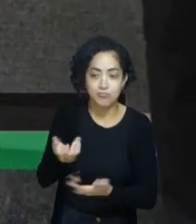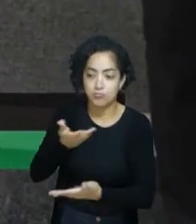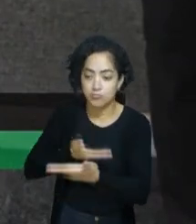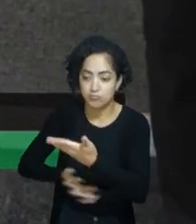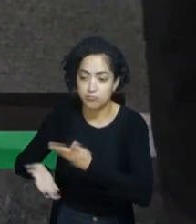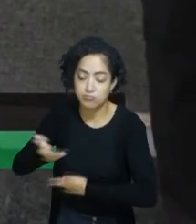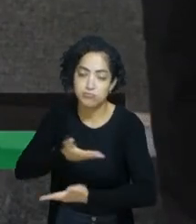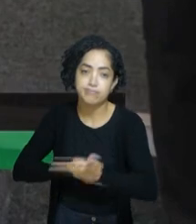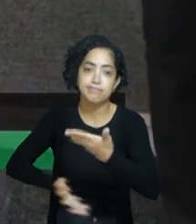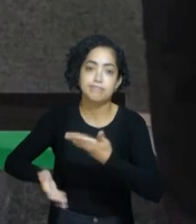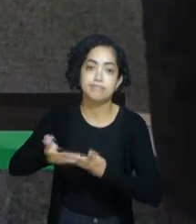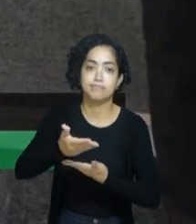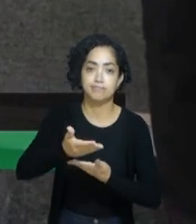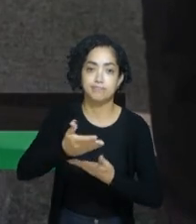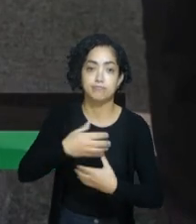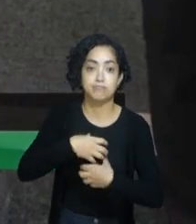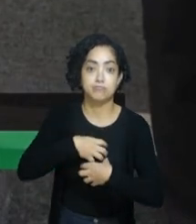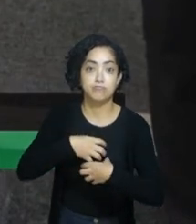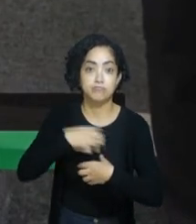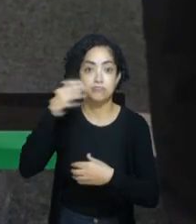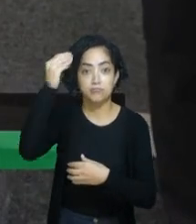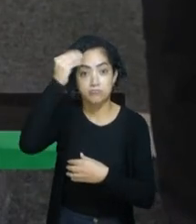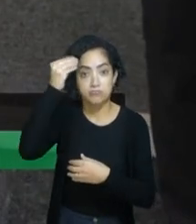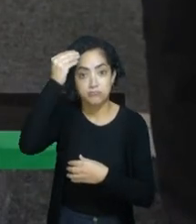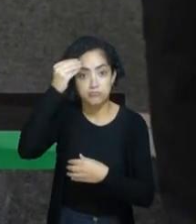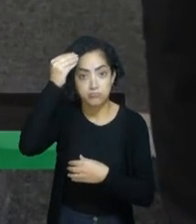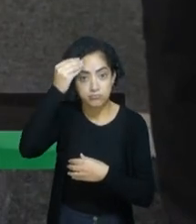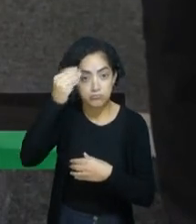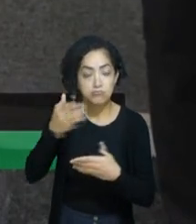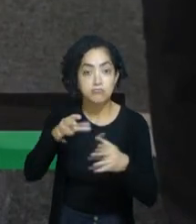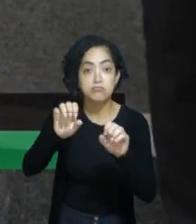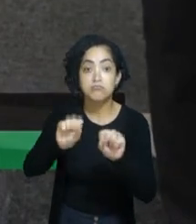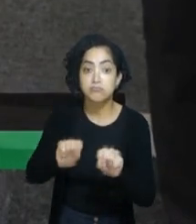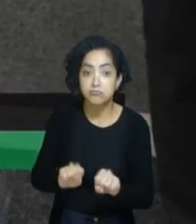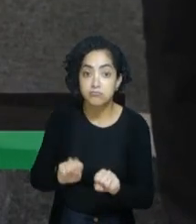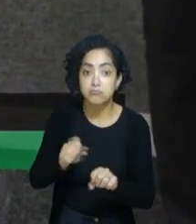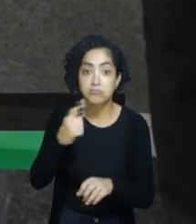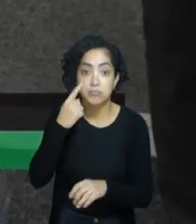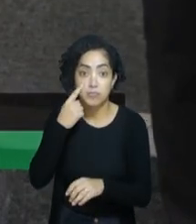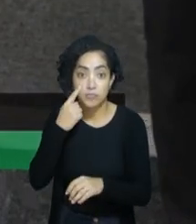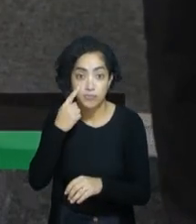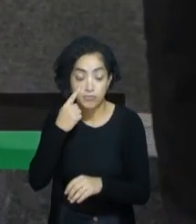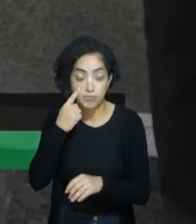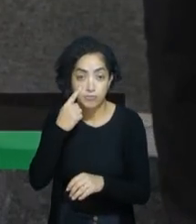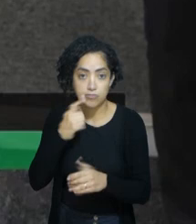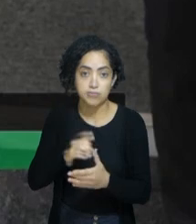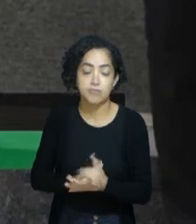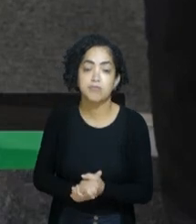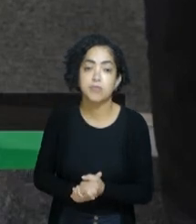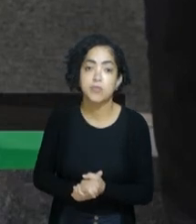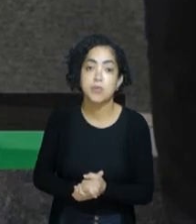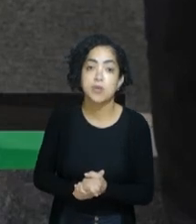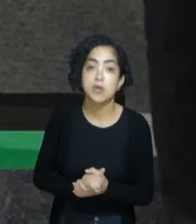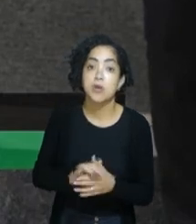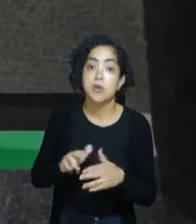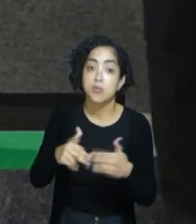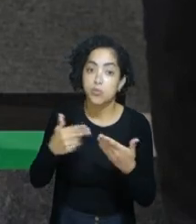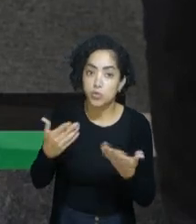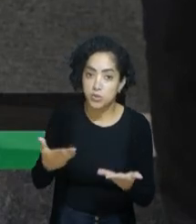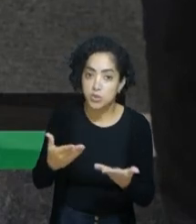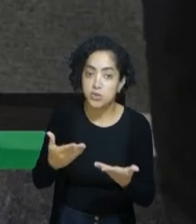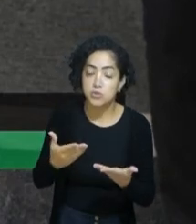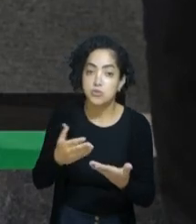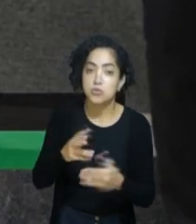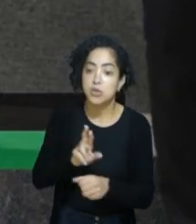as suas vivências compartilham as suas experiências Então isso é um testemunho daquilo que vi Vivi e por isso sou um Embaixador desse